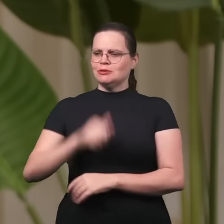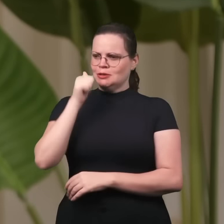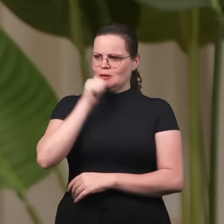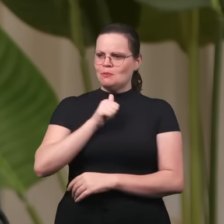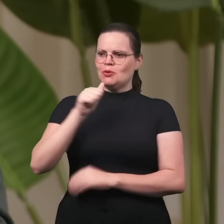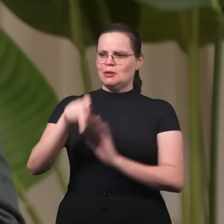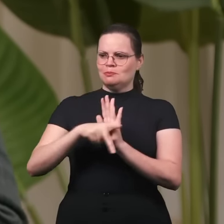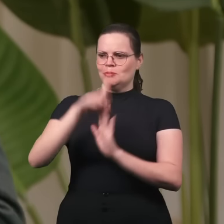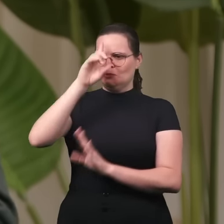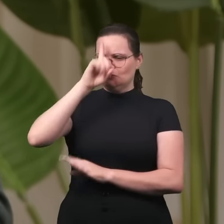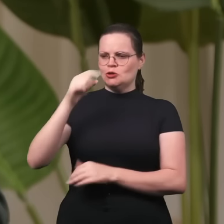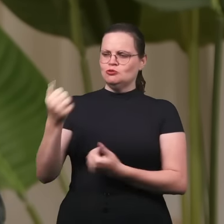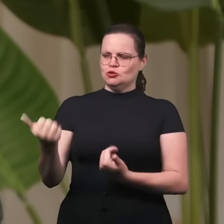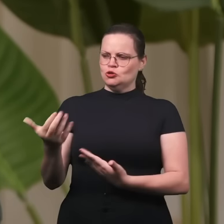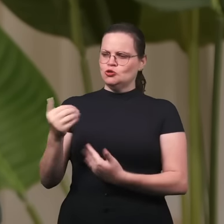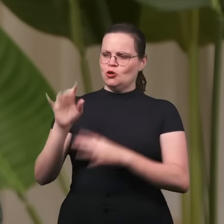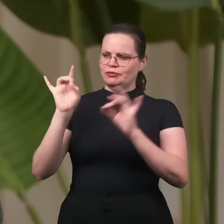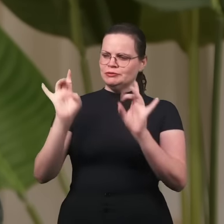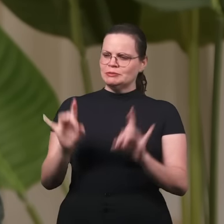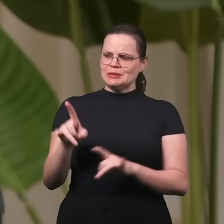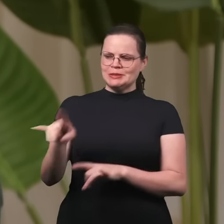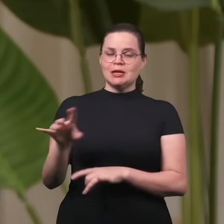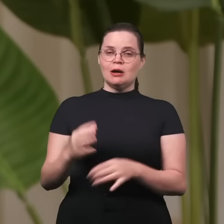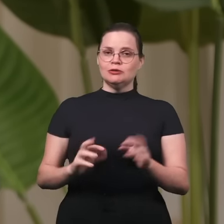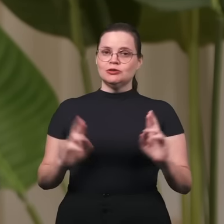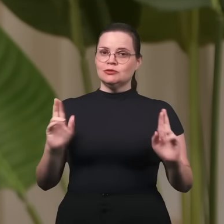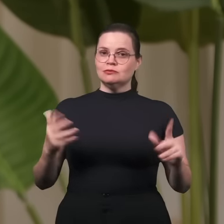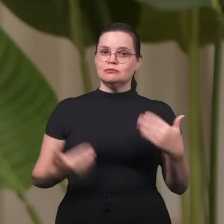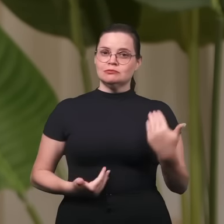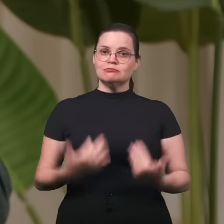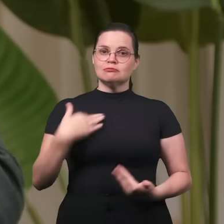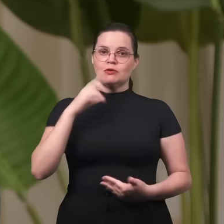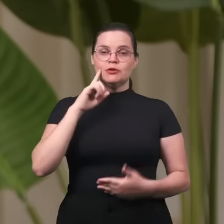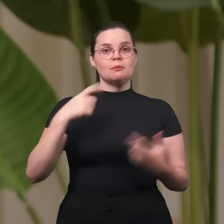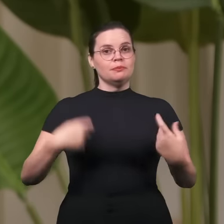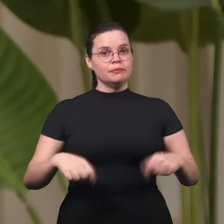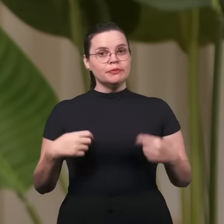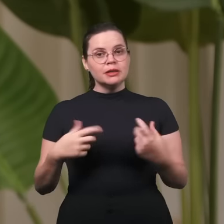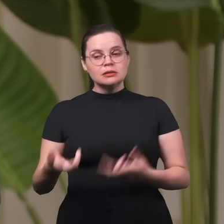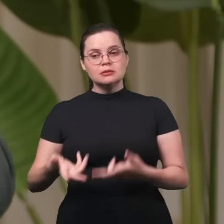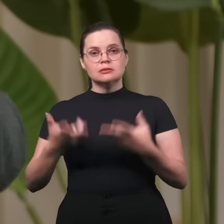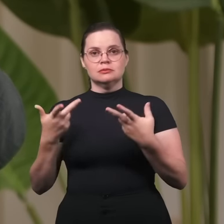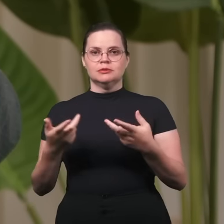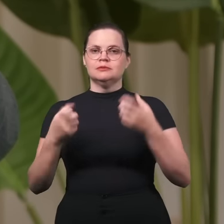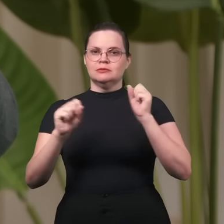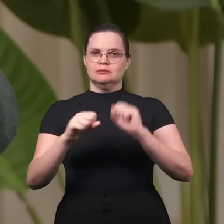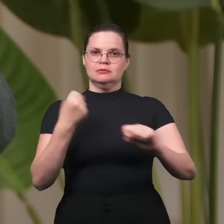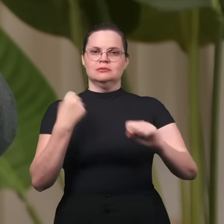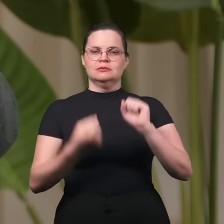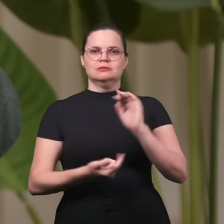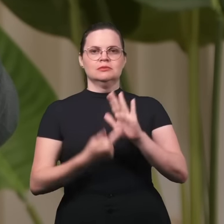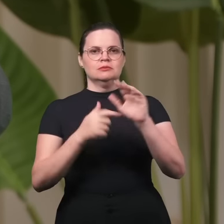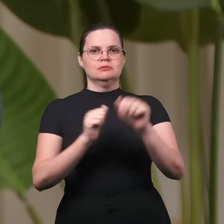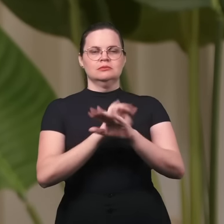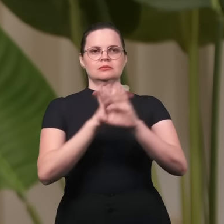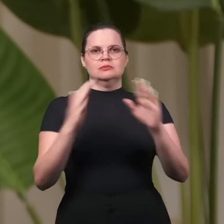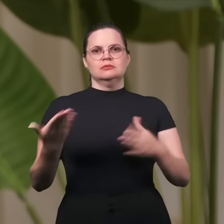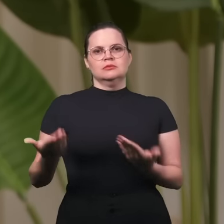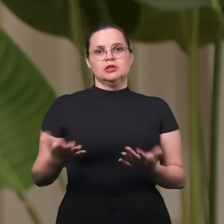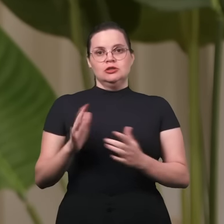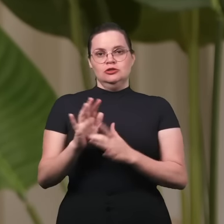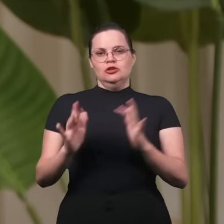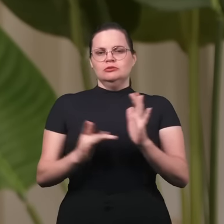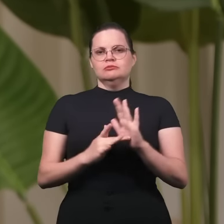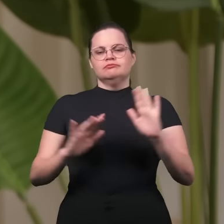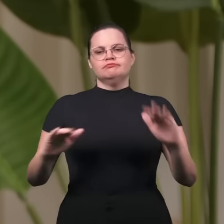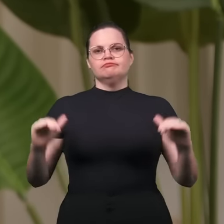este jovem é especial. Então, o Salmo trata disso, o Salmo trata do Senhor enaltecendo